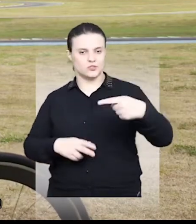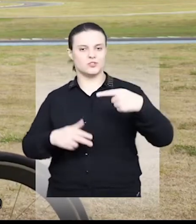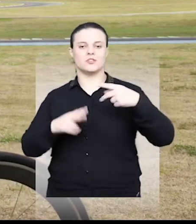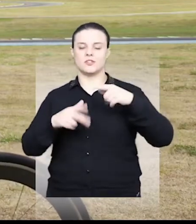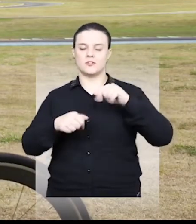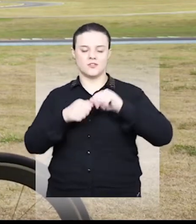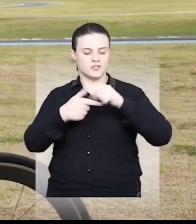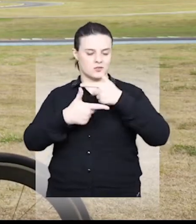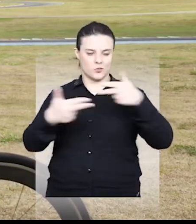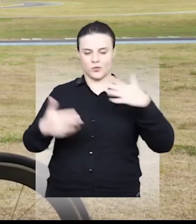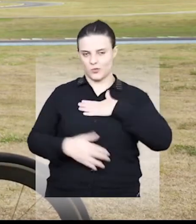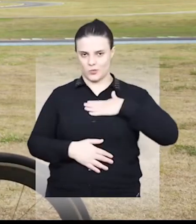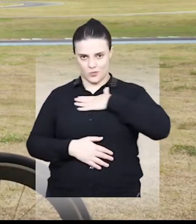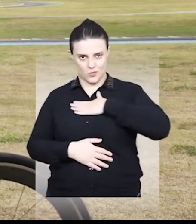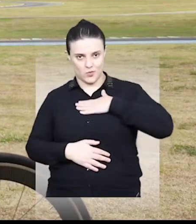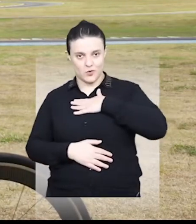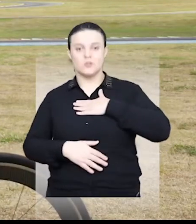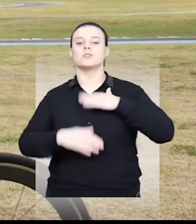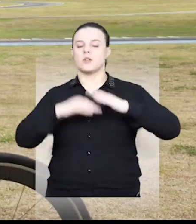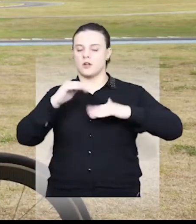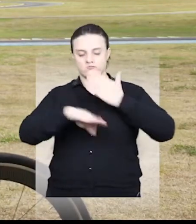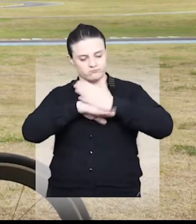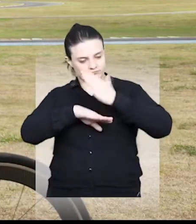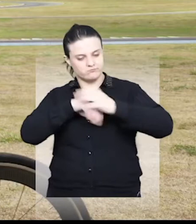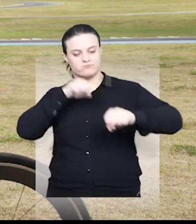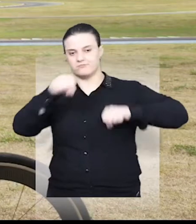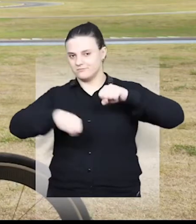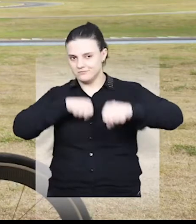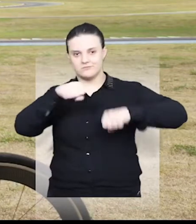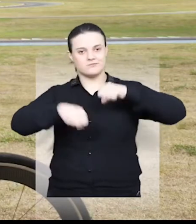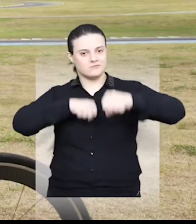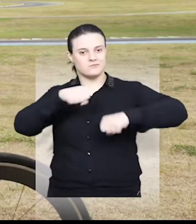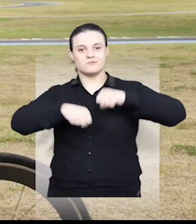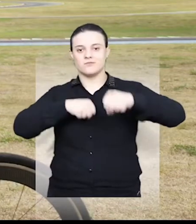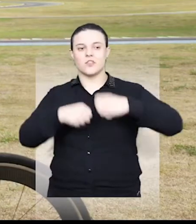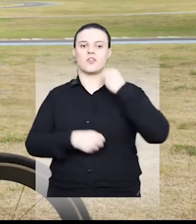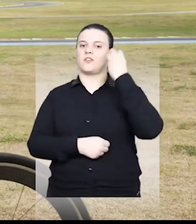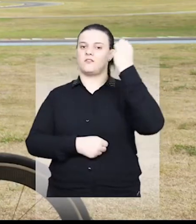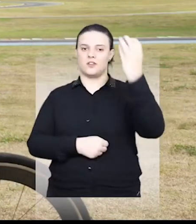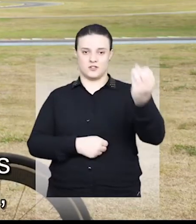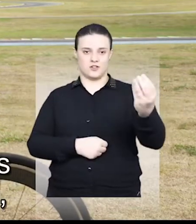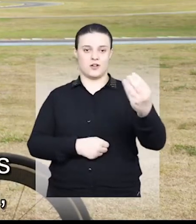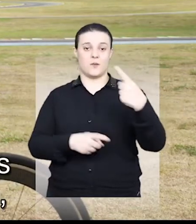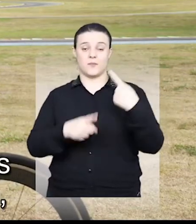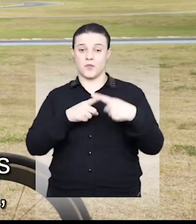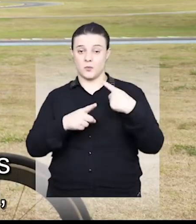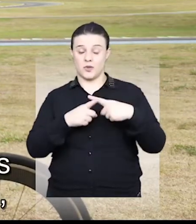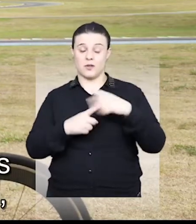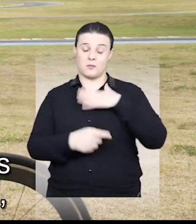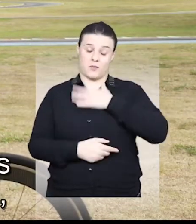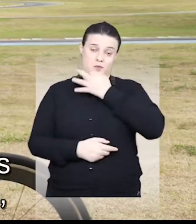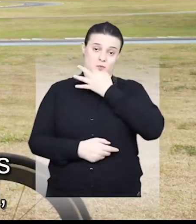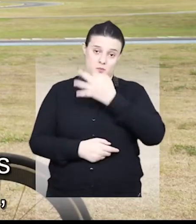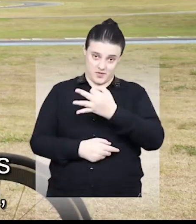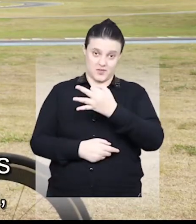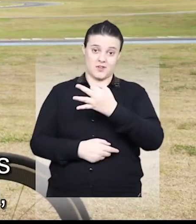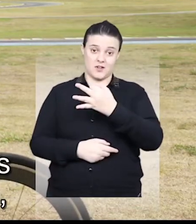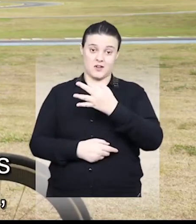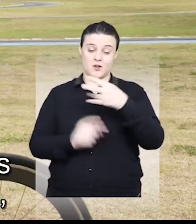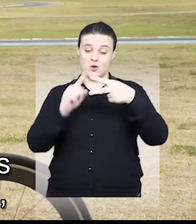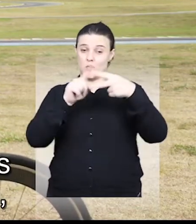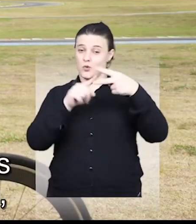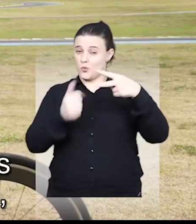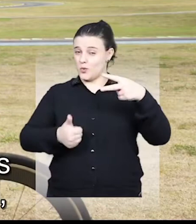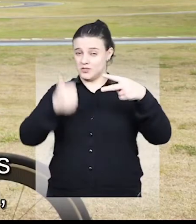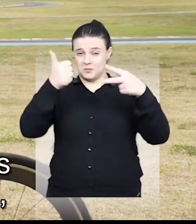né? Que é praticar o ciclismo e estar viajando, porque na minha opinião